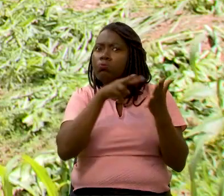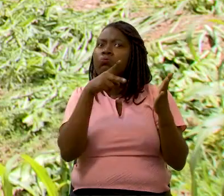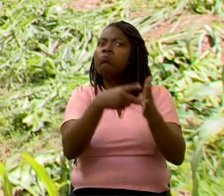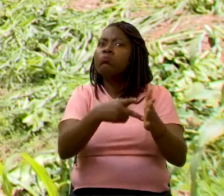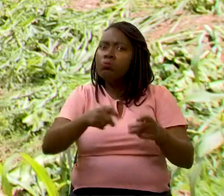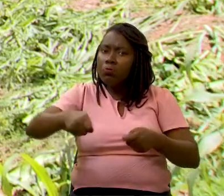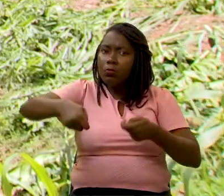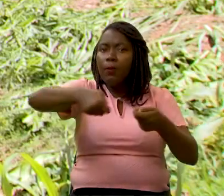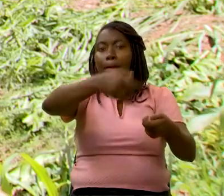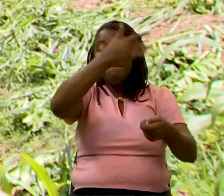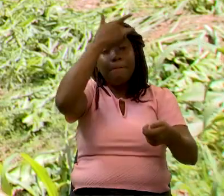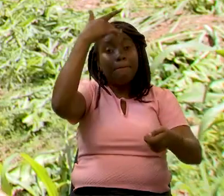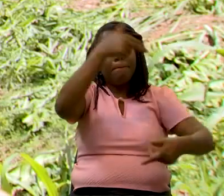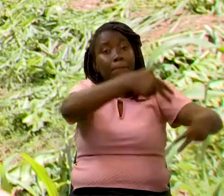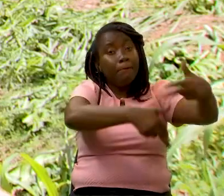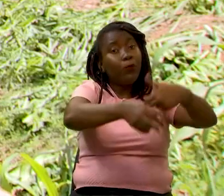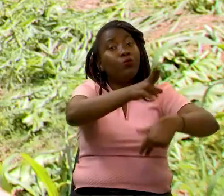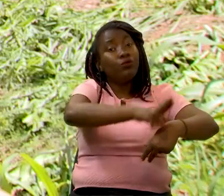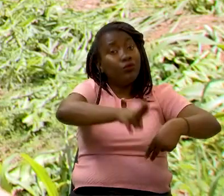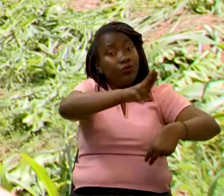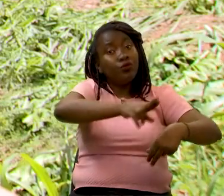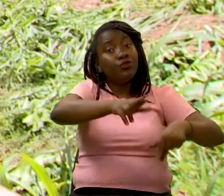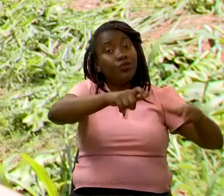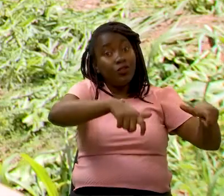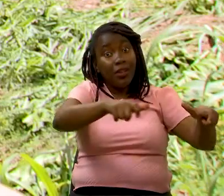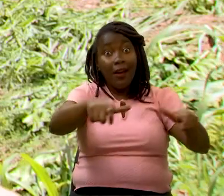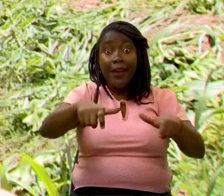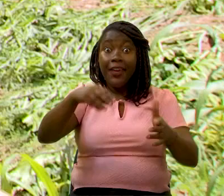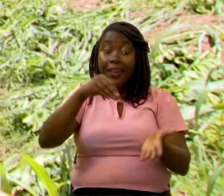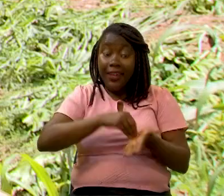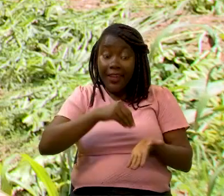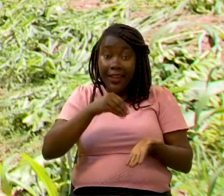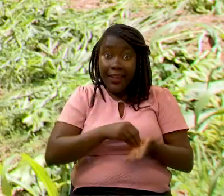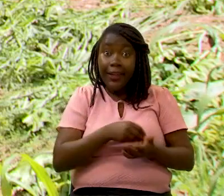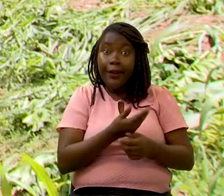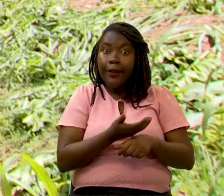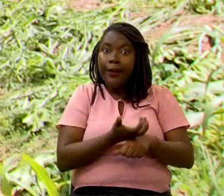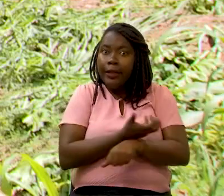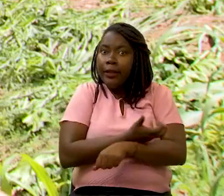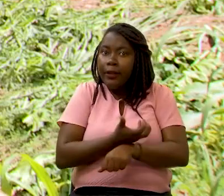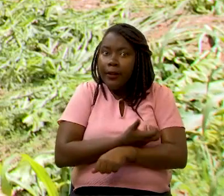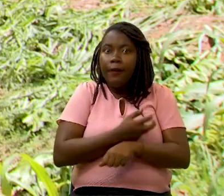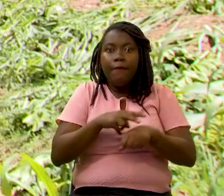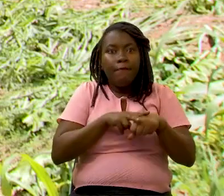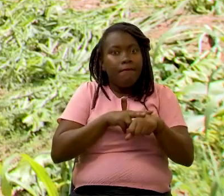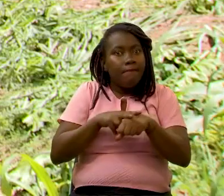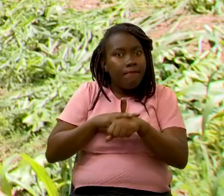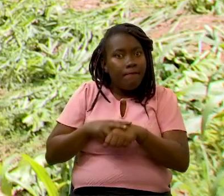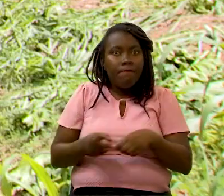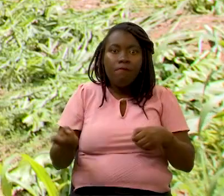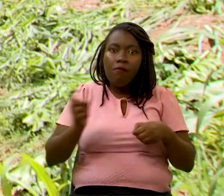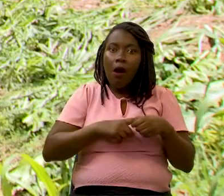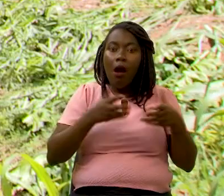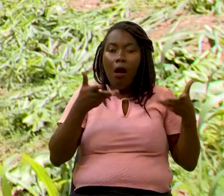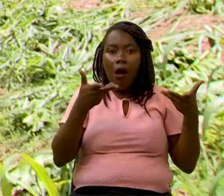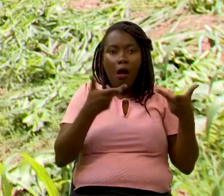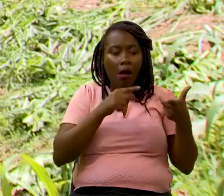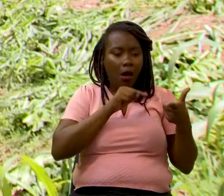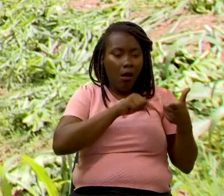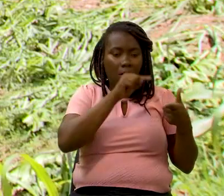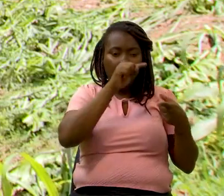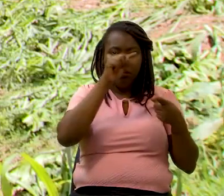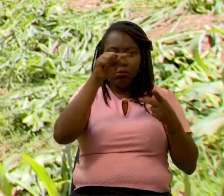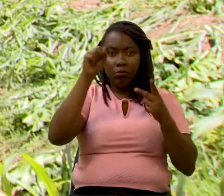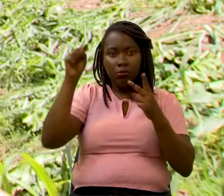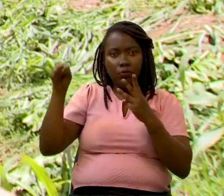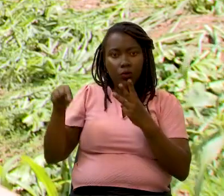construção de um significado para as pessoas utilizarem os espaços e da necessidade de áreas verdes, da requalificação da margem, a